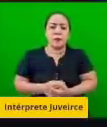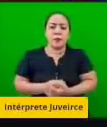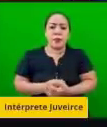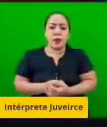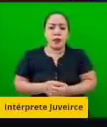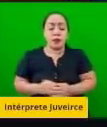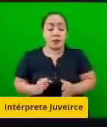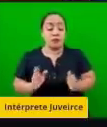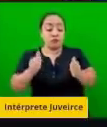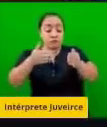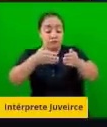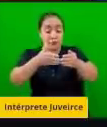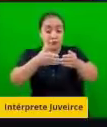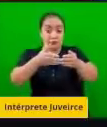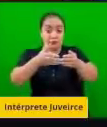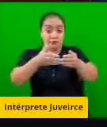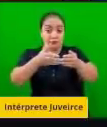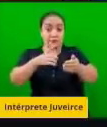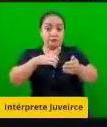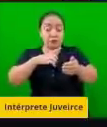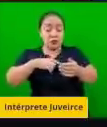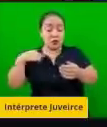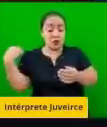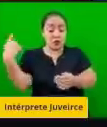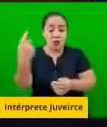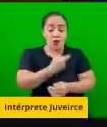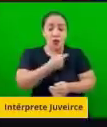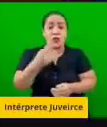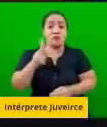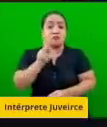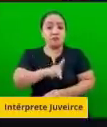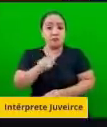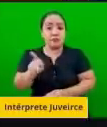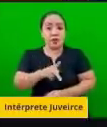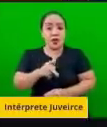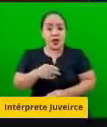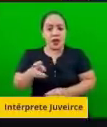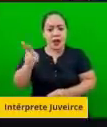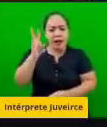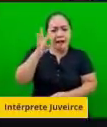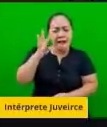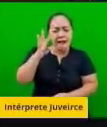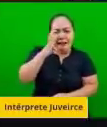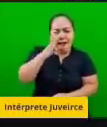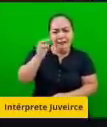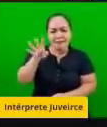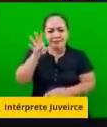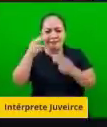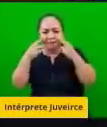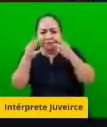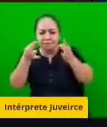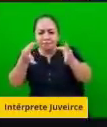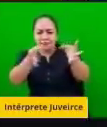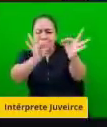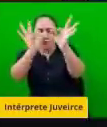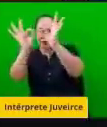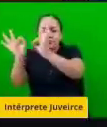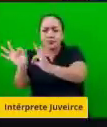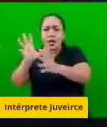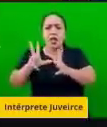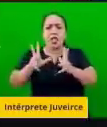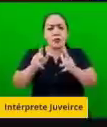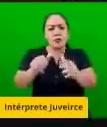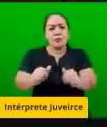então, nós, professores, precisamos olhar com desconfiança e desconstruir esse documento, na perspectiva, né, do Le